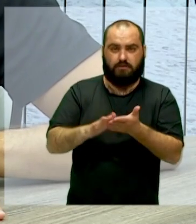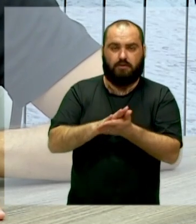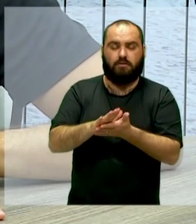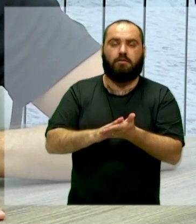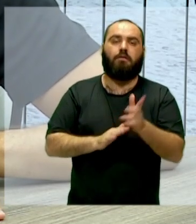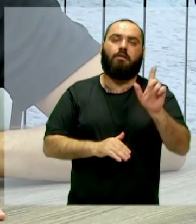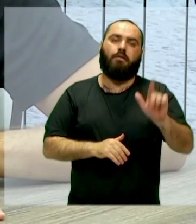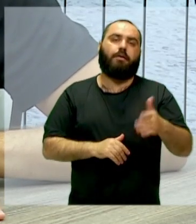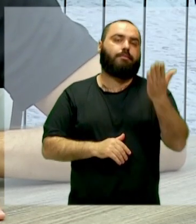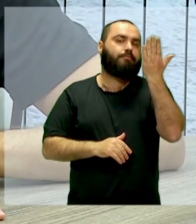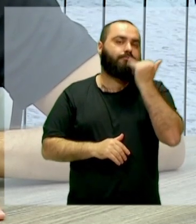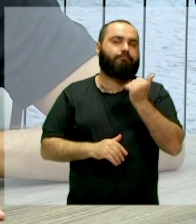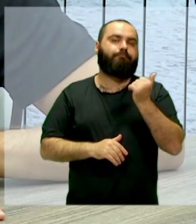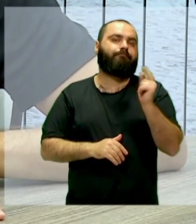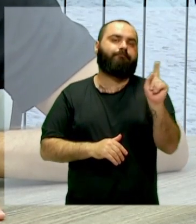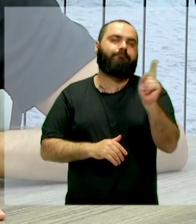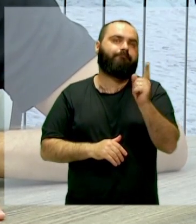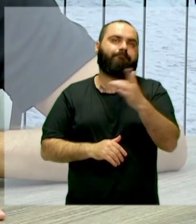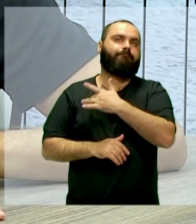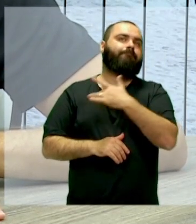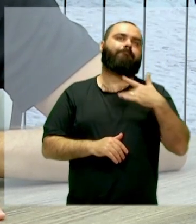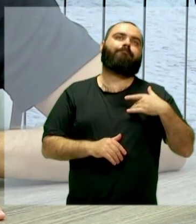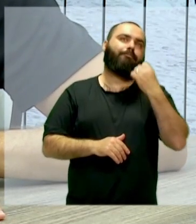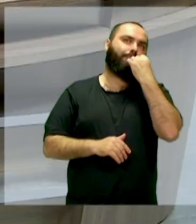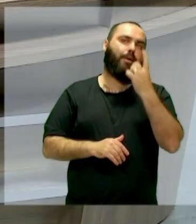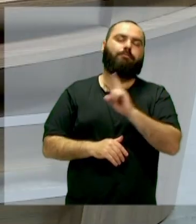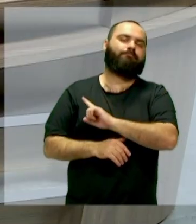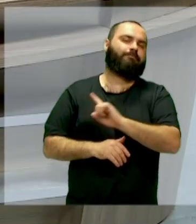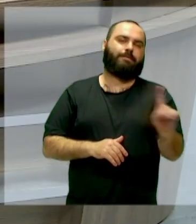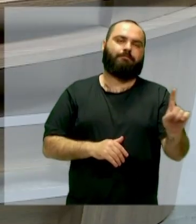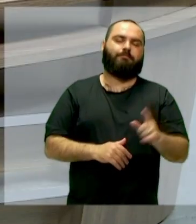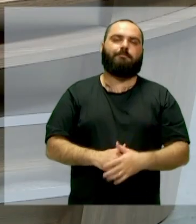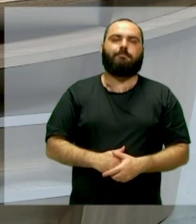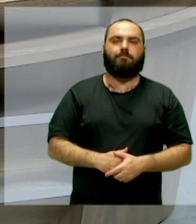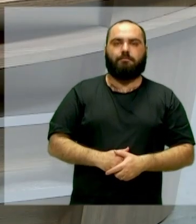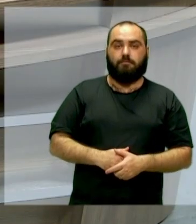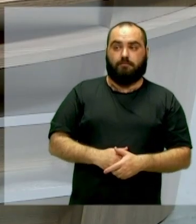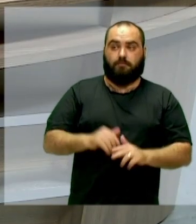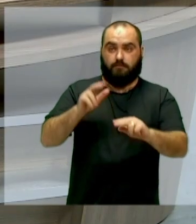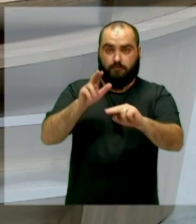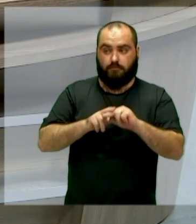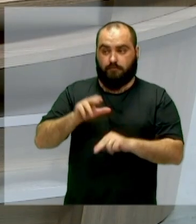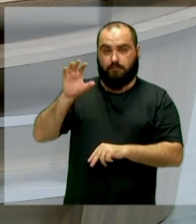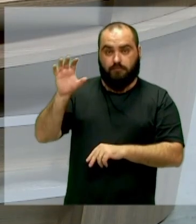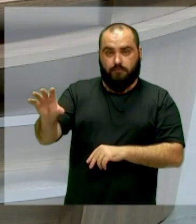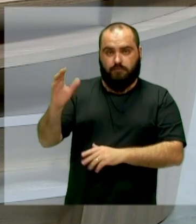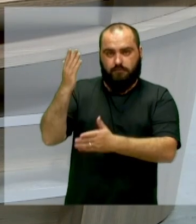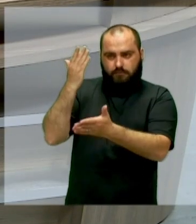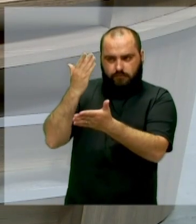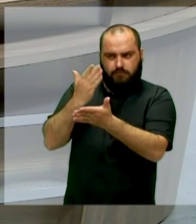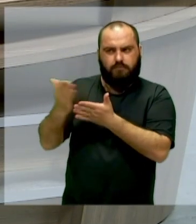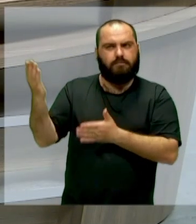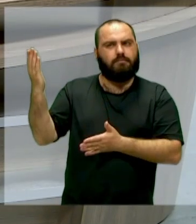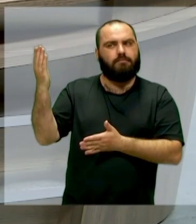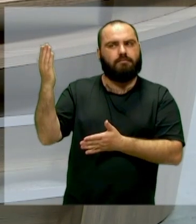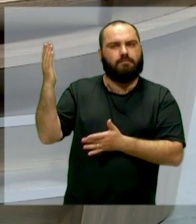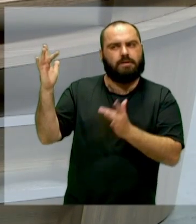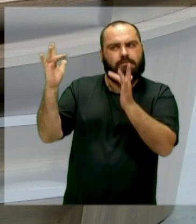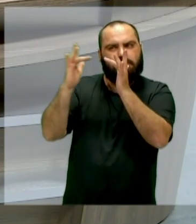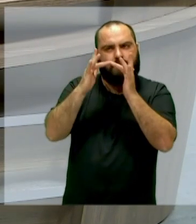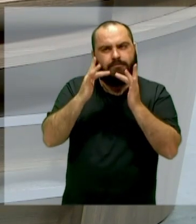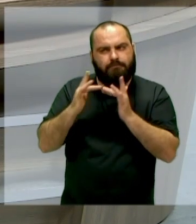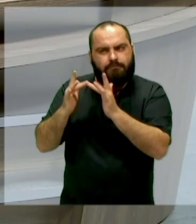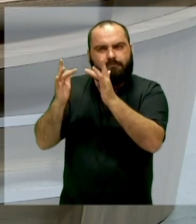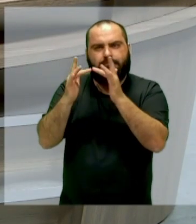alimento que não é tão saudável pra gente também então essa quando a gente começa a mexer o caldo e e conectar as